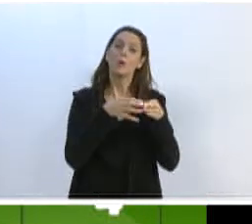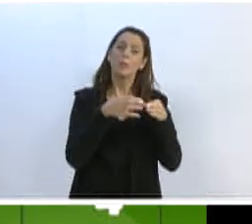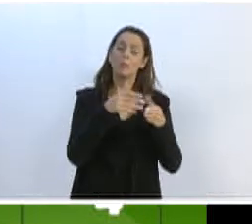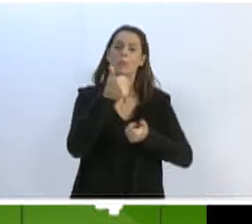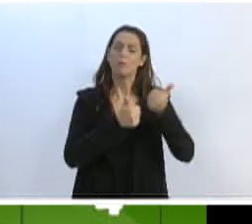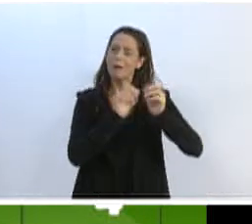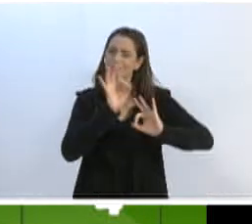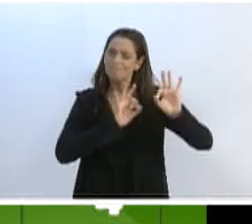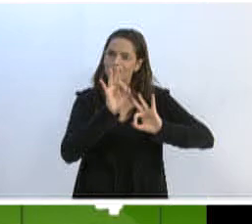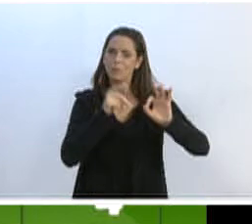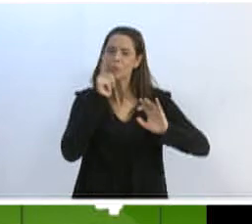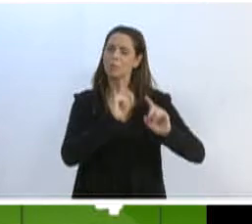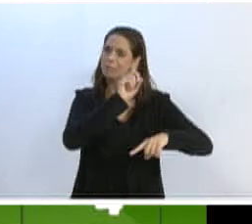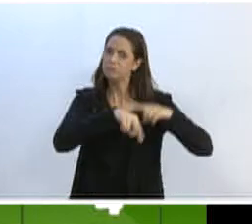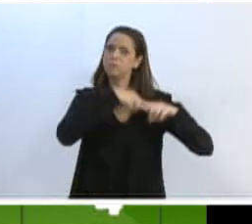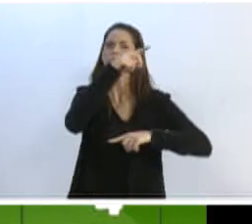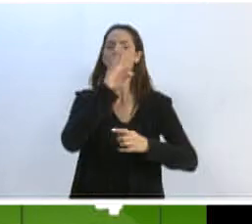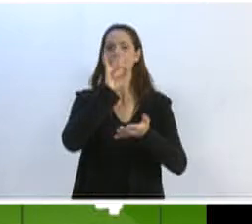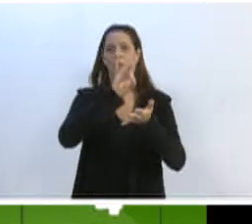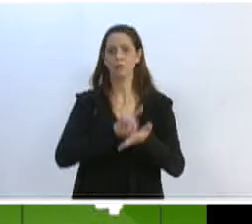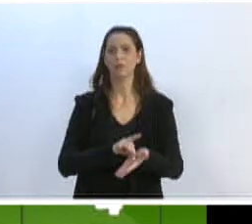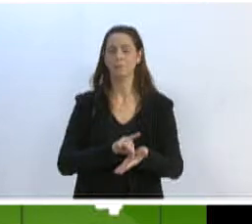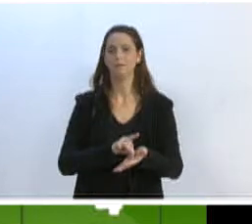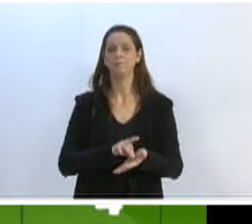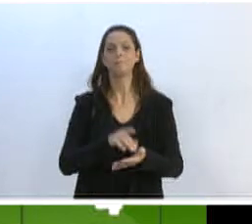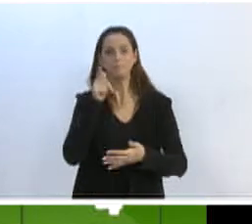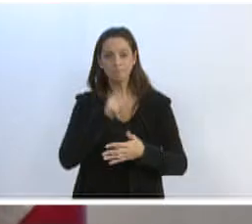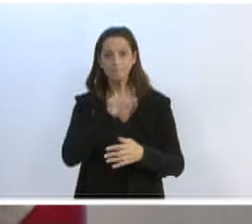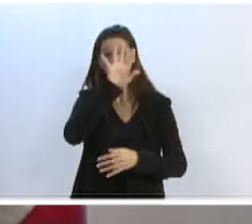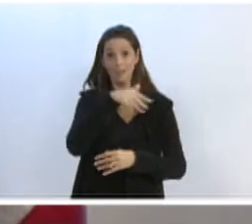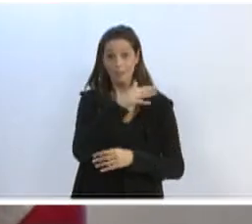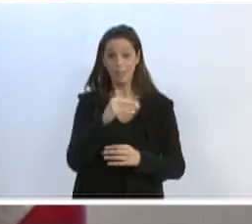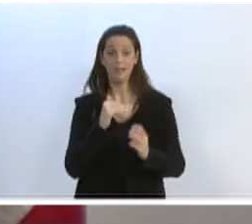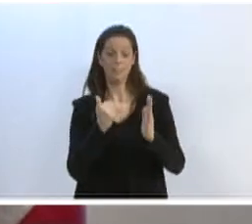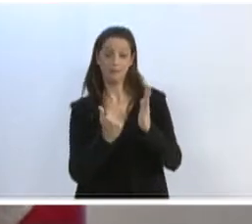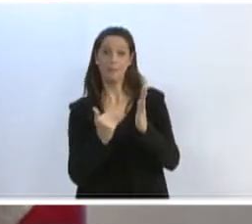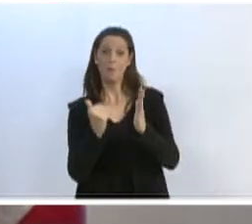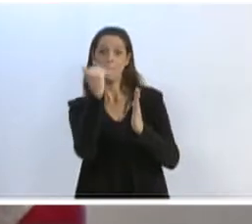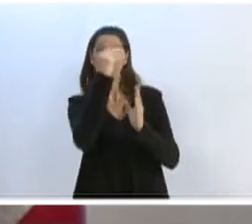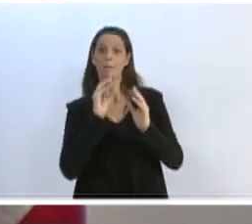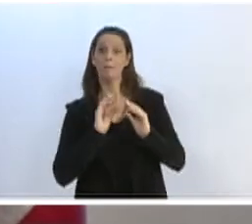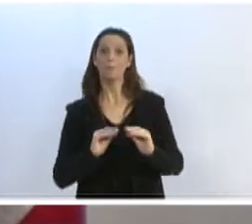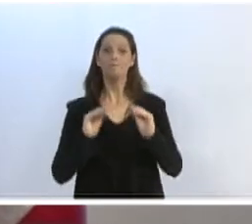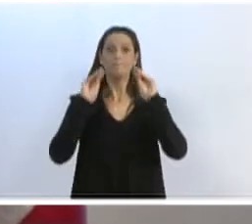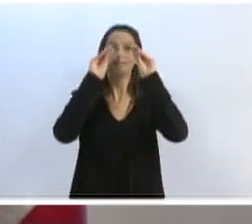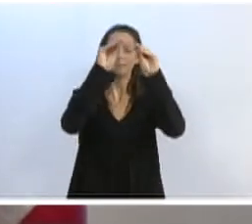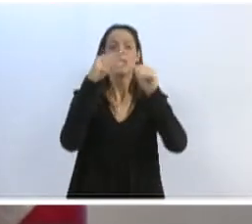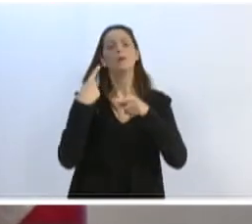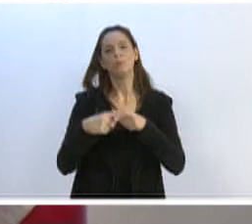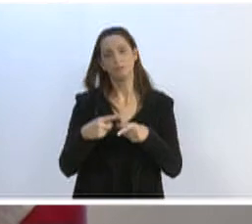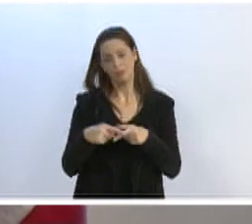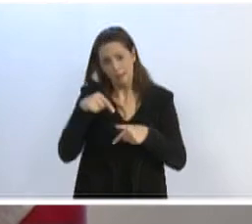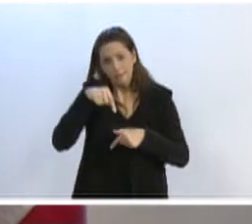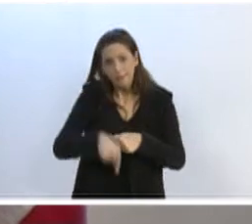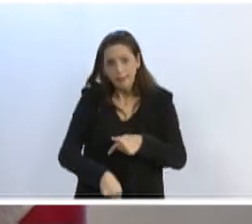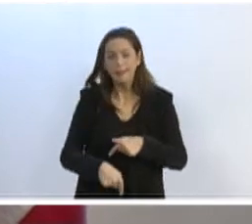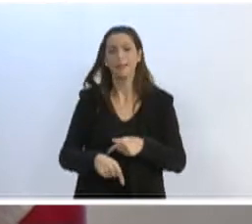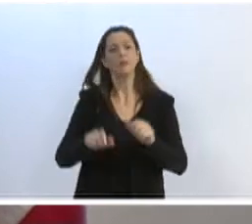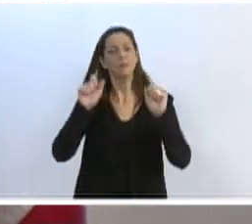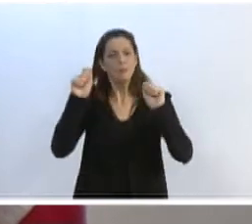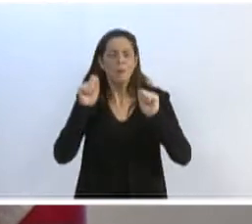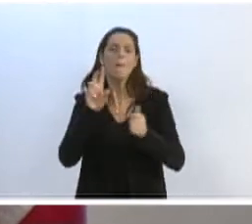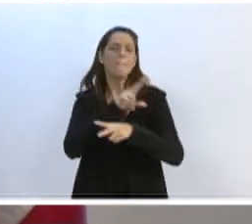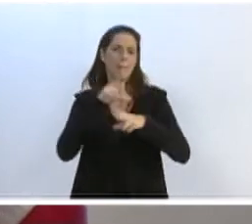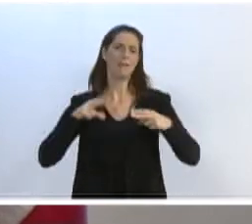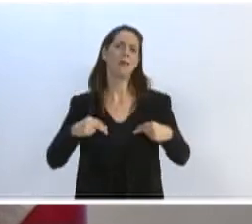e que possam daqui a alguns dias está no topo da tabela porque blumenau merece uma equipe de qualidade que possa entrar em campo